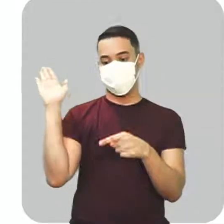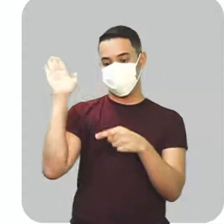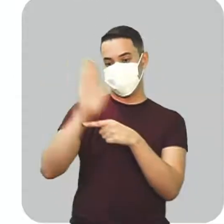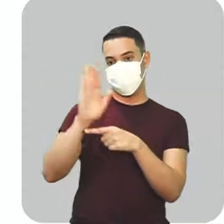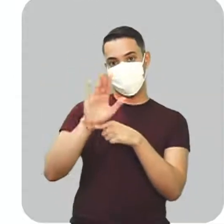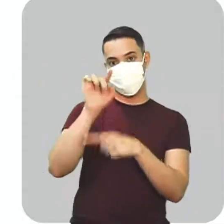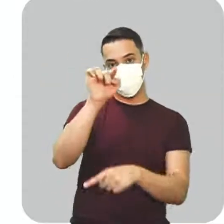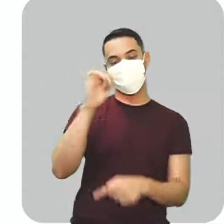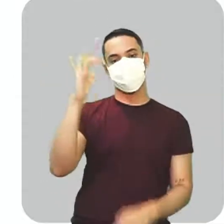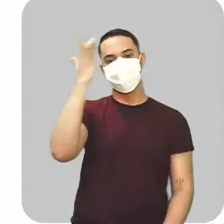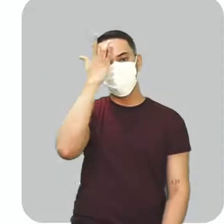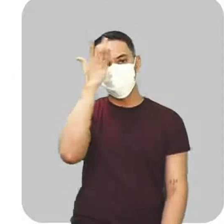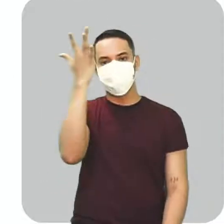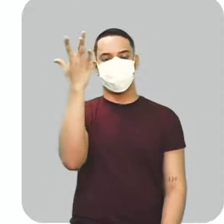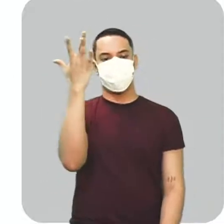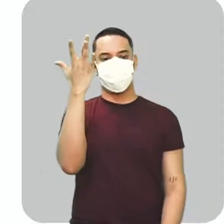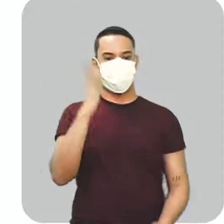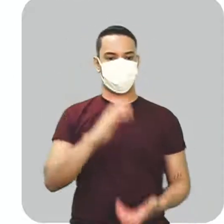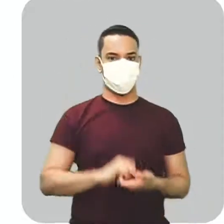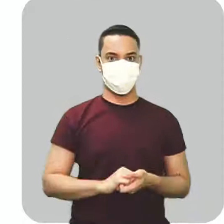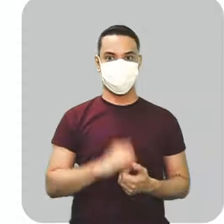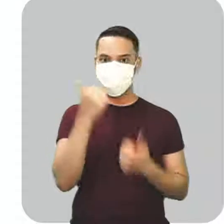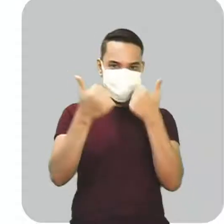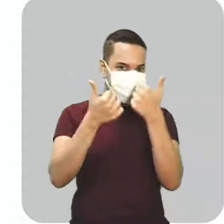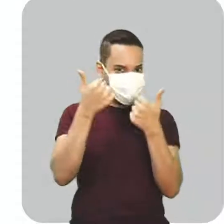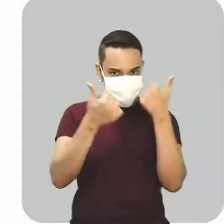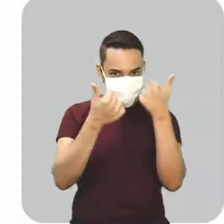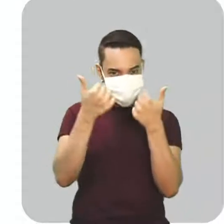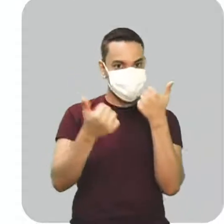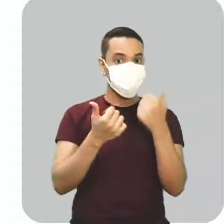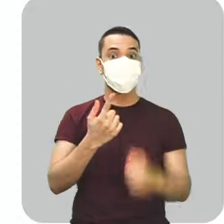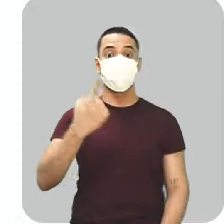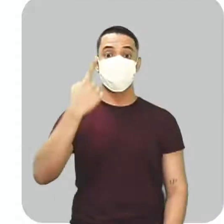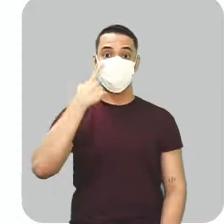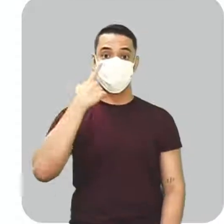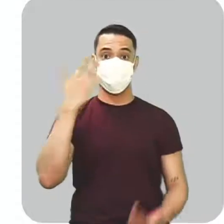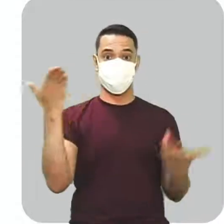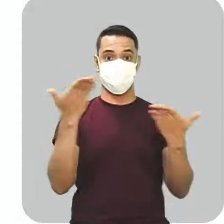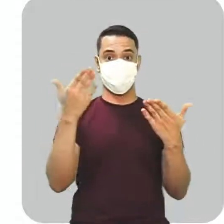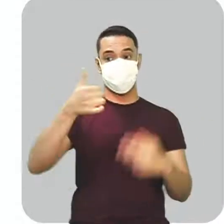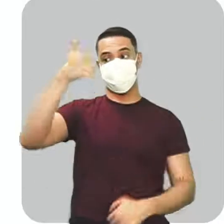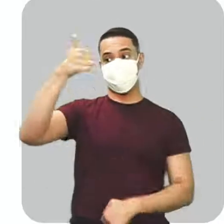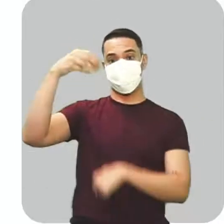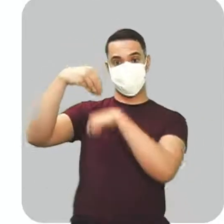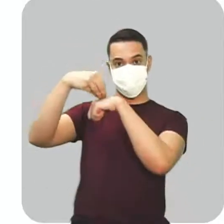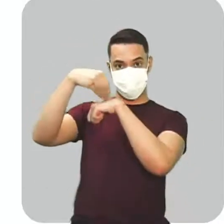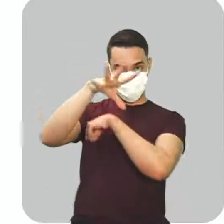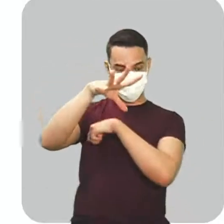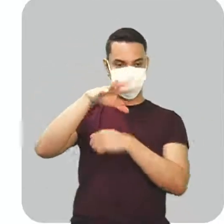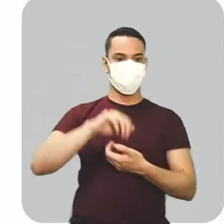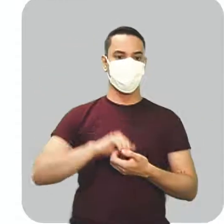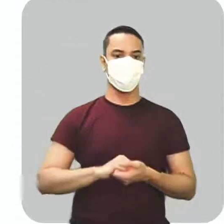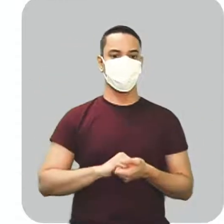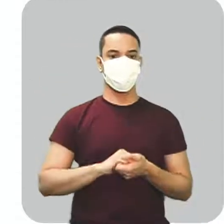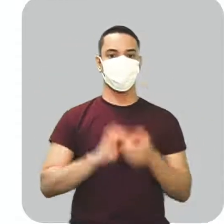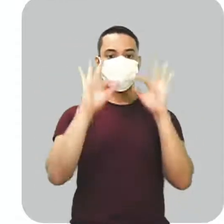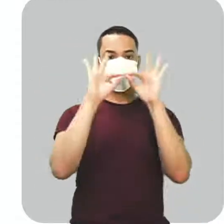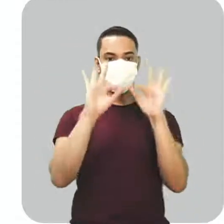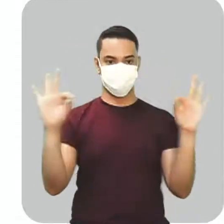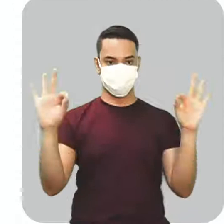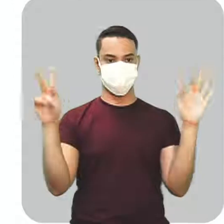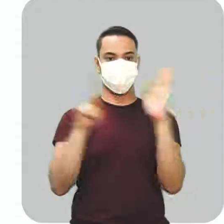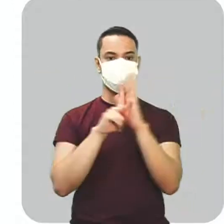o entendimento. Belezinha? Vamos ver na primeira dica aqui. O período composto